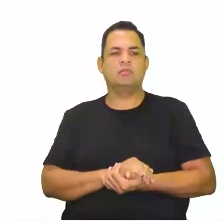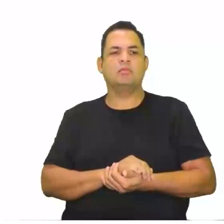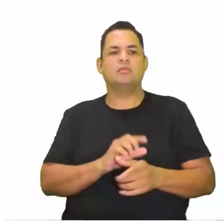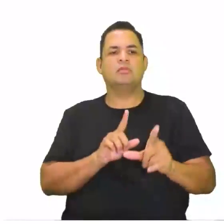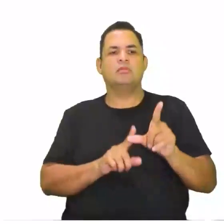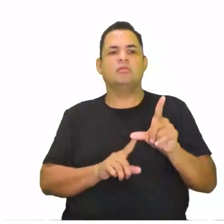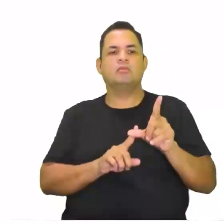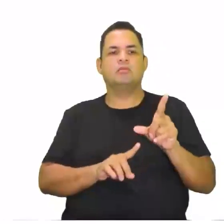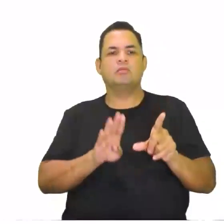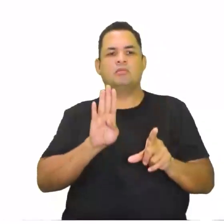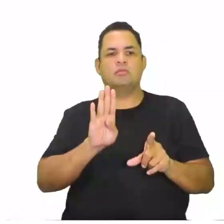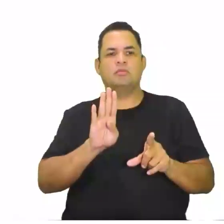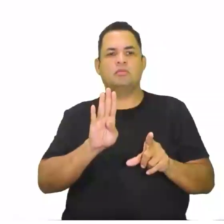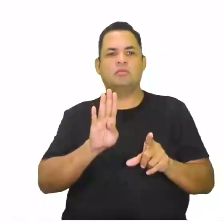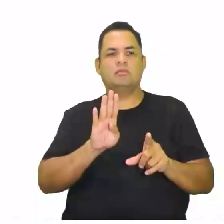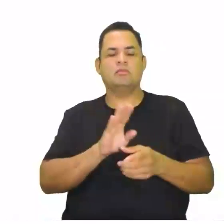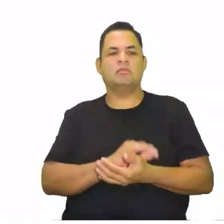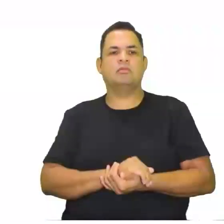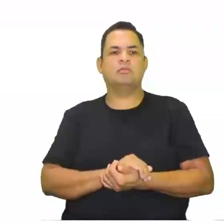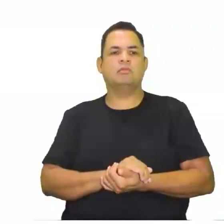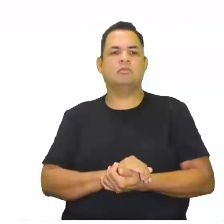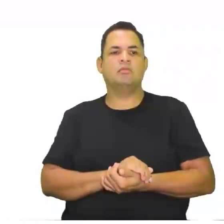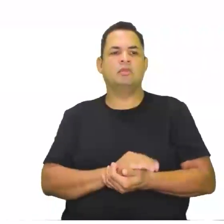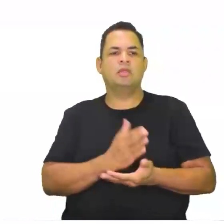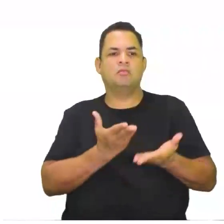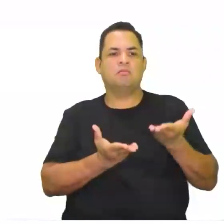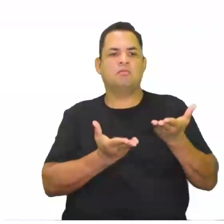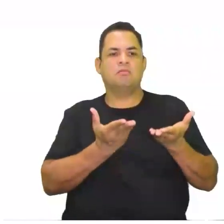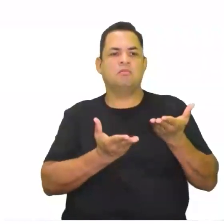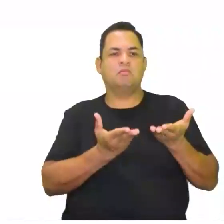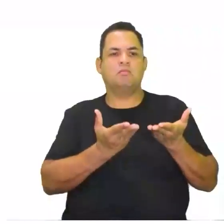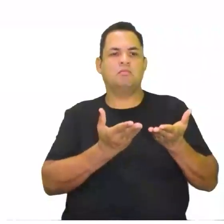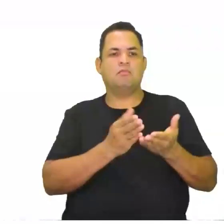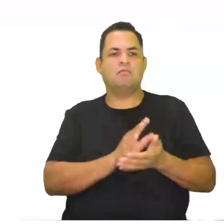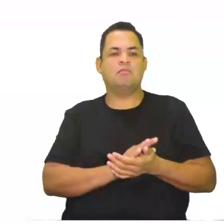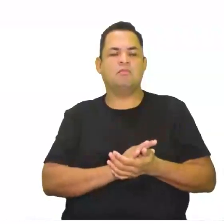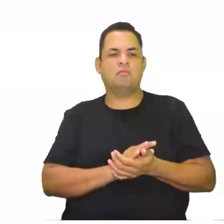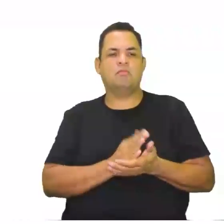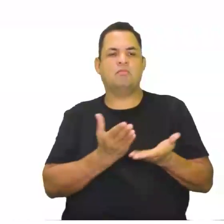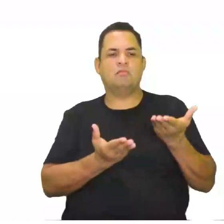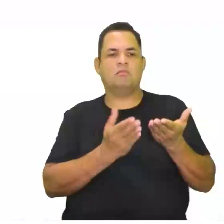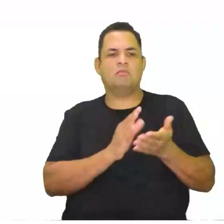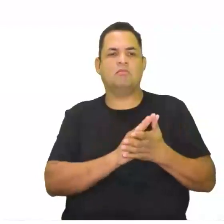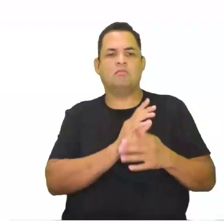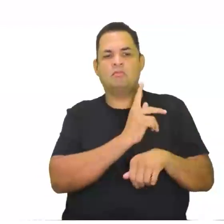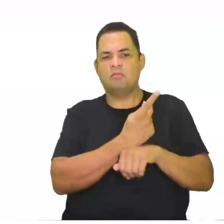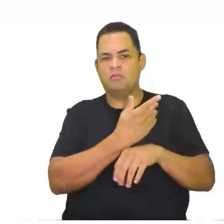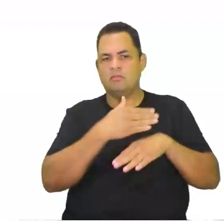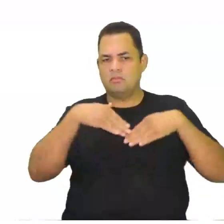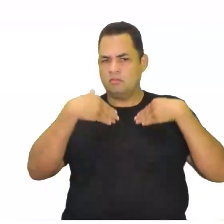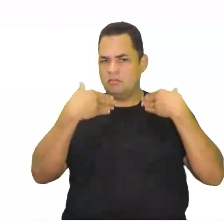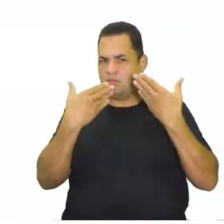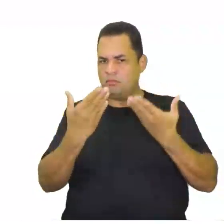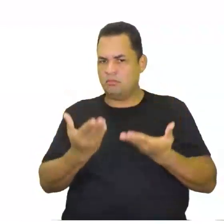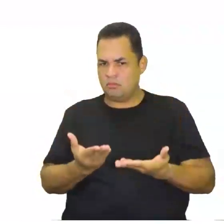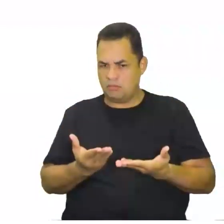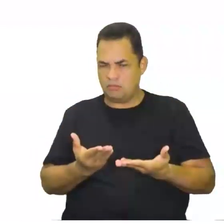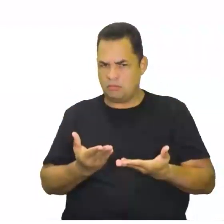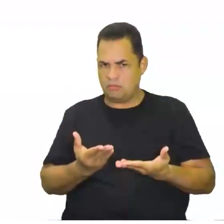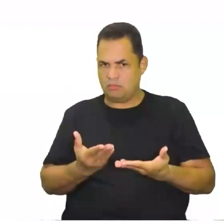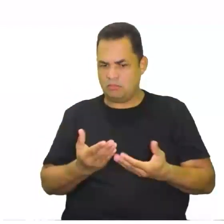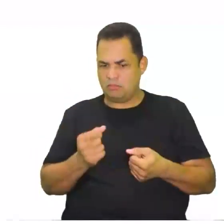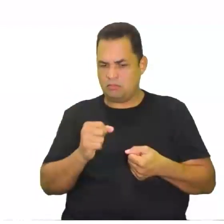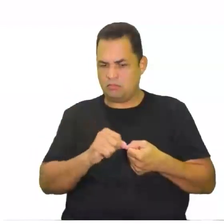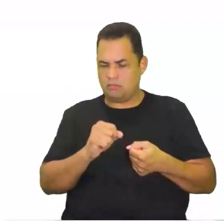letra B, o balanceamento ele ocorreu, mas aqui, ó, no gás hidrogênio. Quando a gente fez